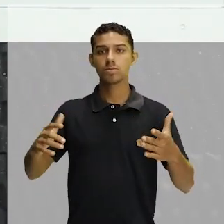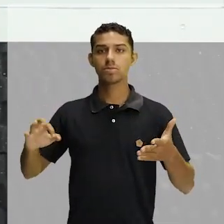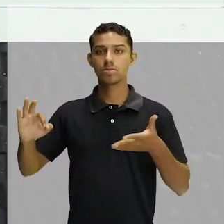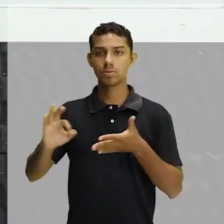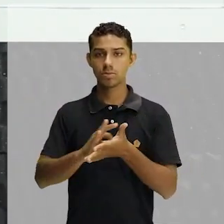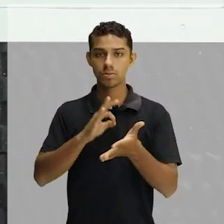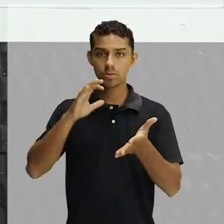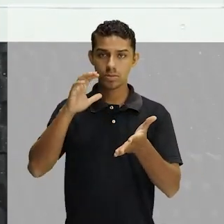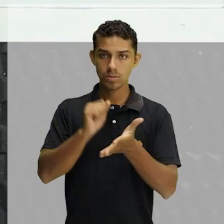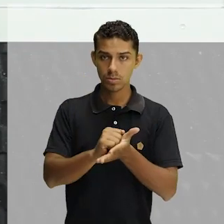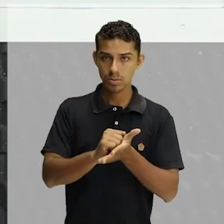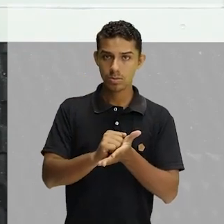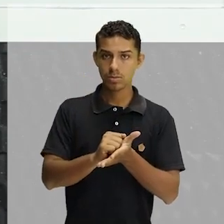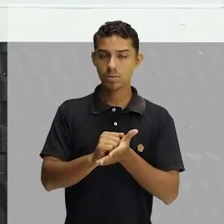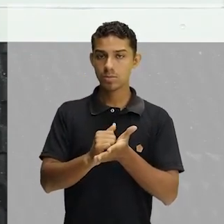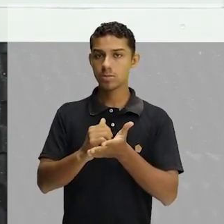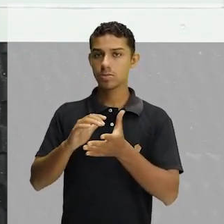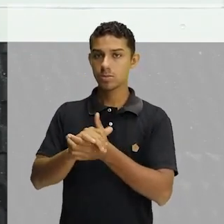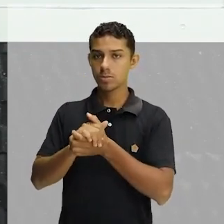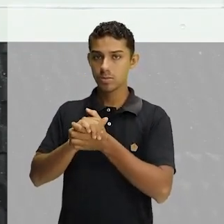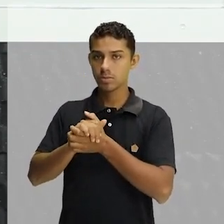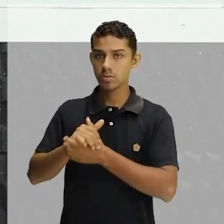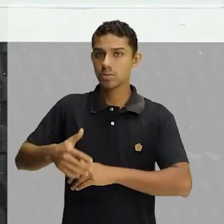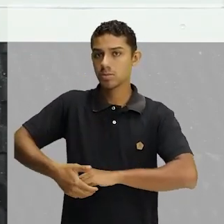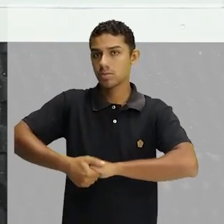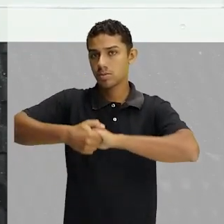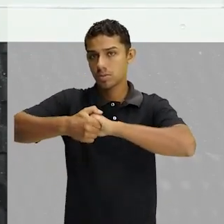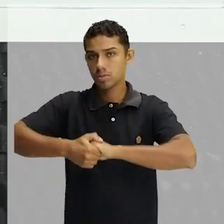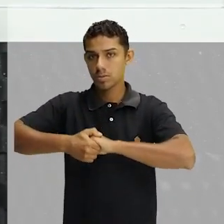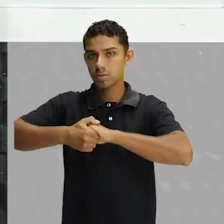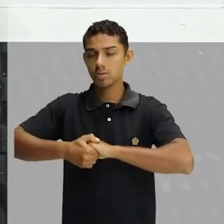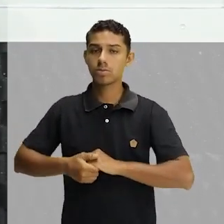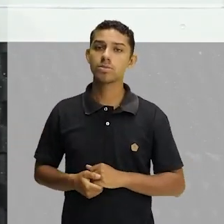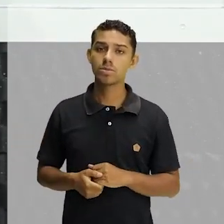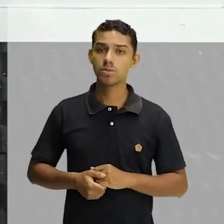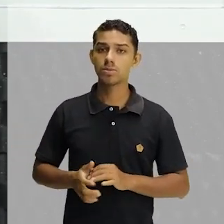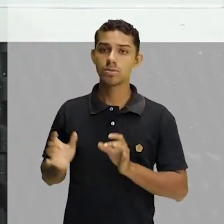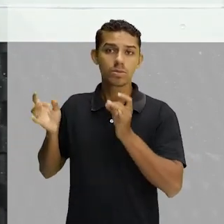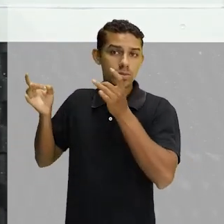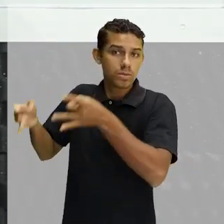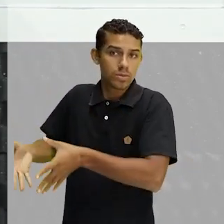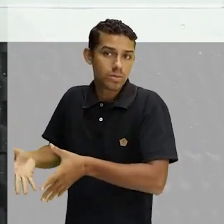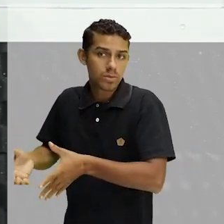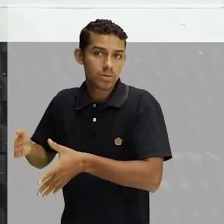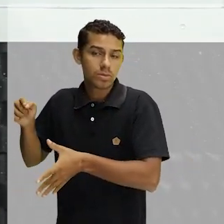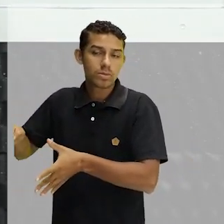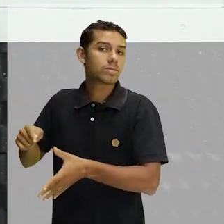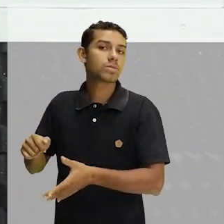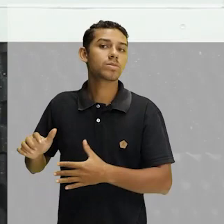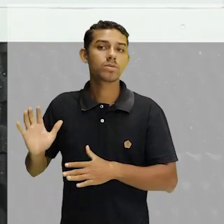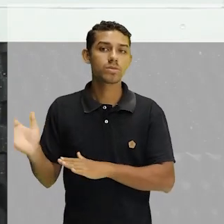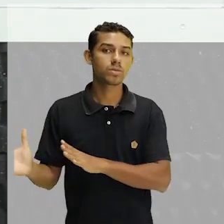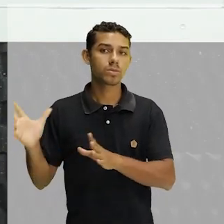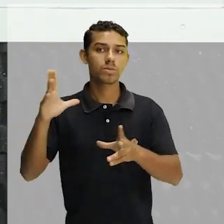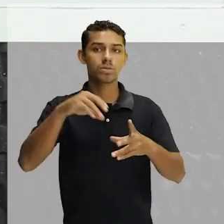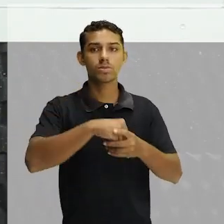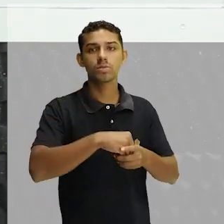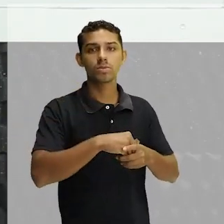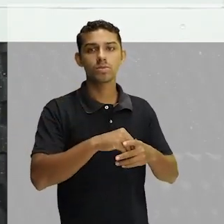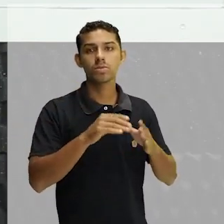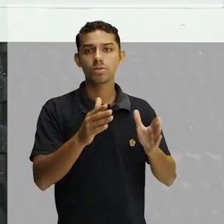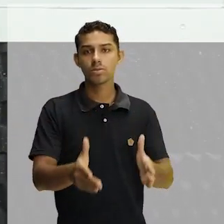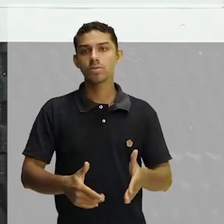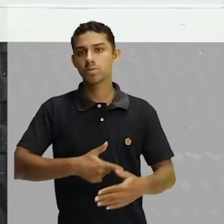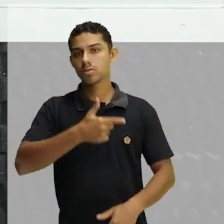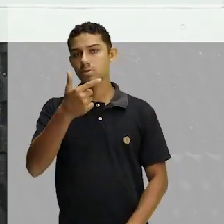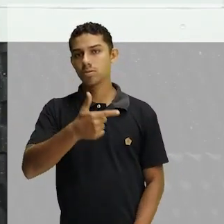contrato, de um pacto ou de um acordo, abandonarmos esse estado de natureza e entrarmos em um outro